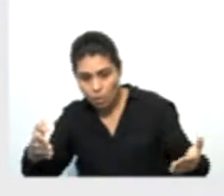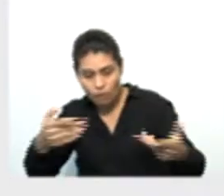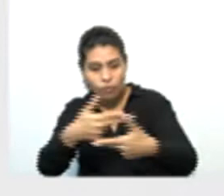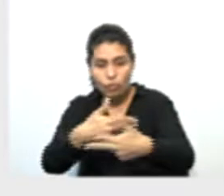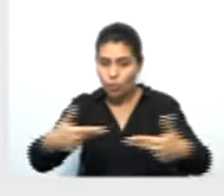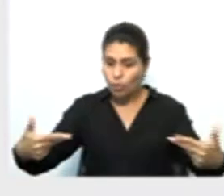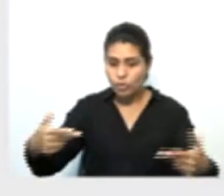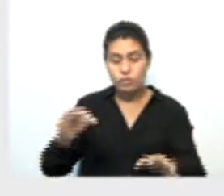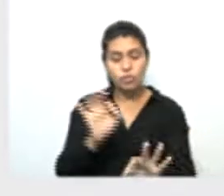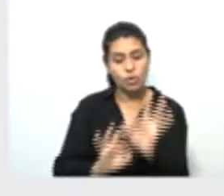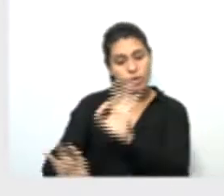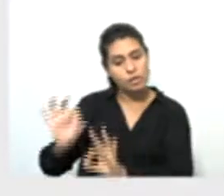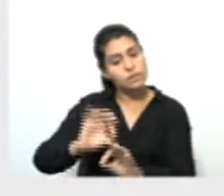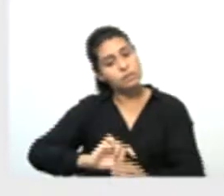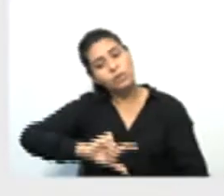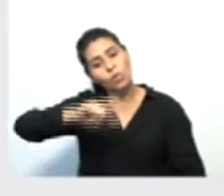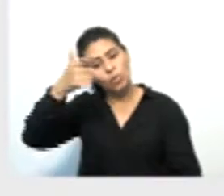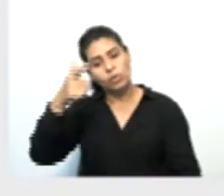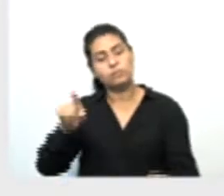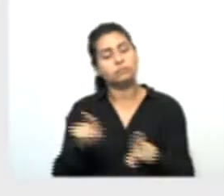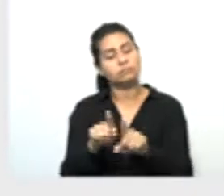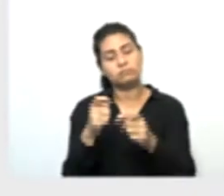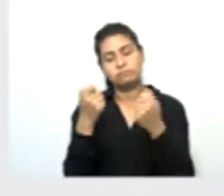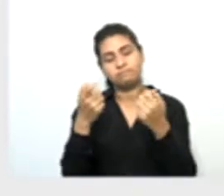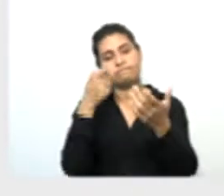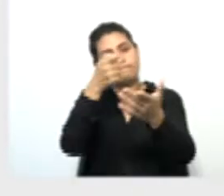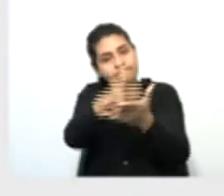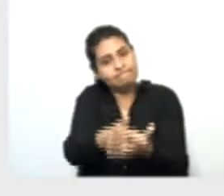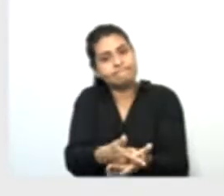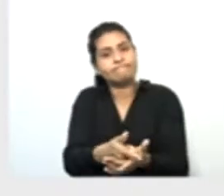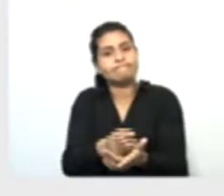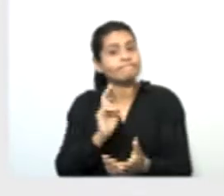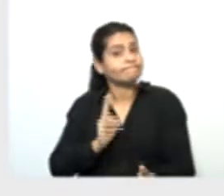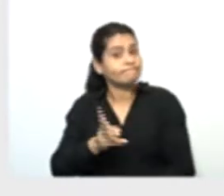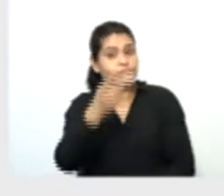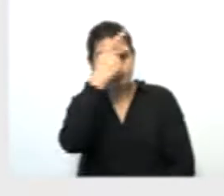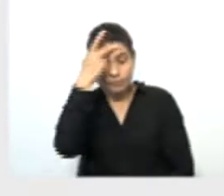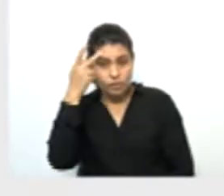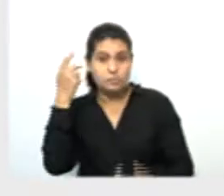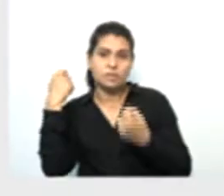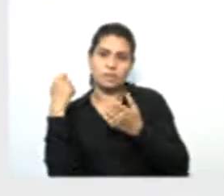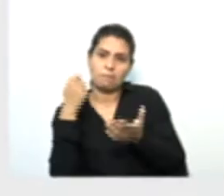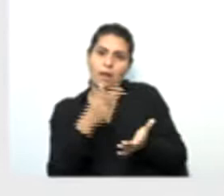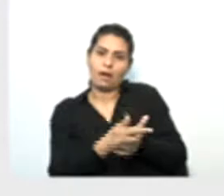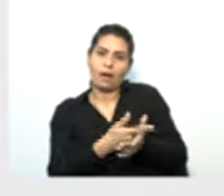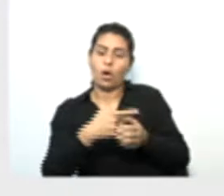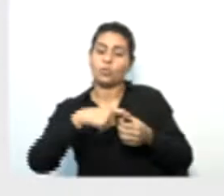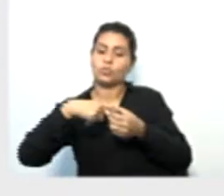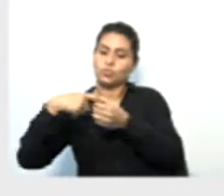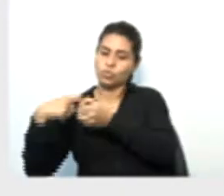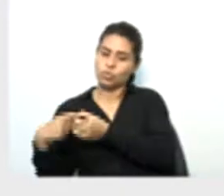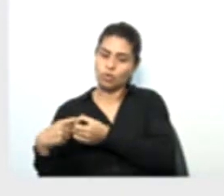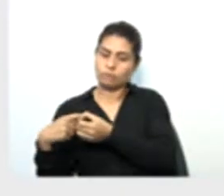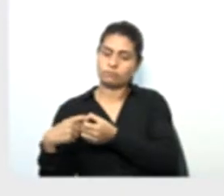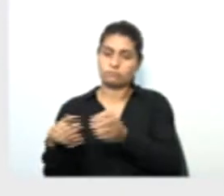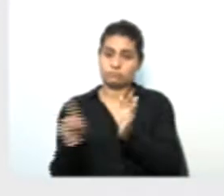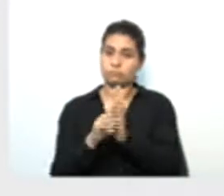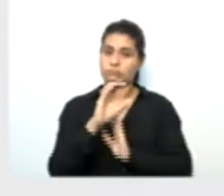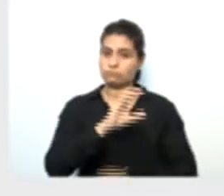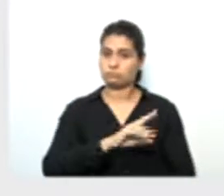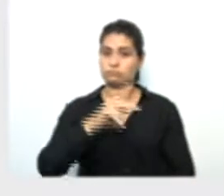dos equipamentos e outras despesas, que devem ser pagos pelos associados, ou seja, pelos